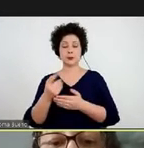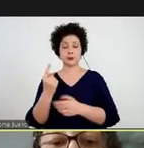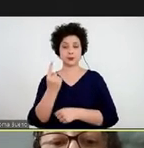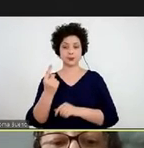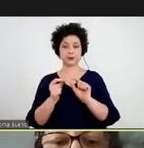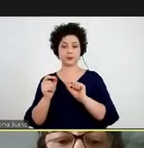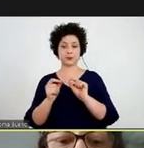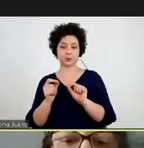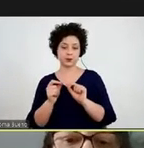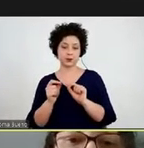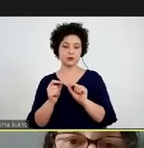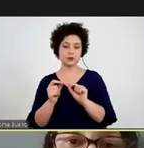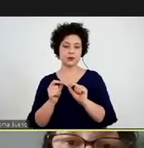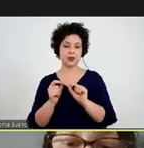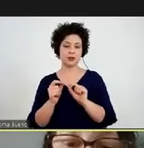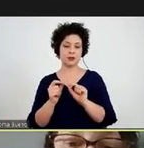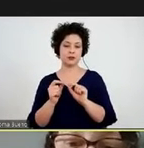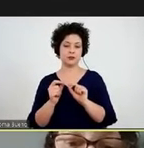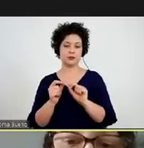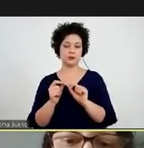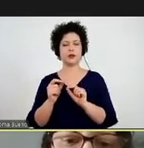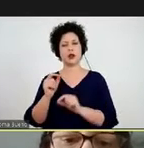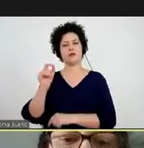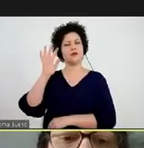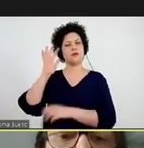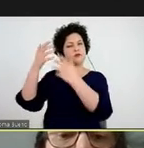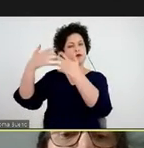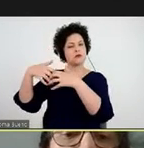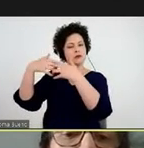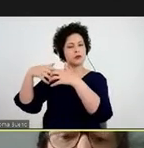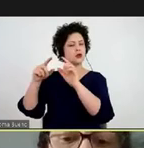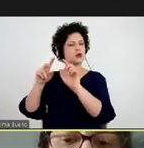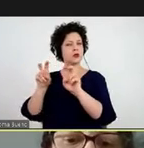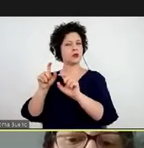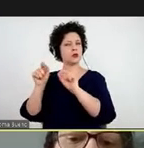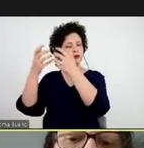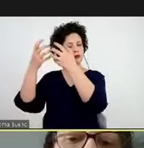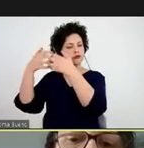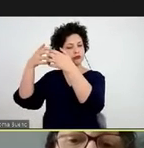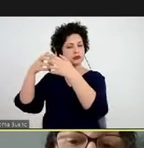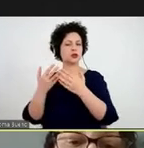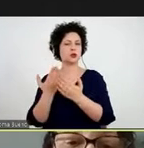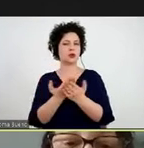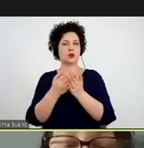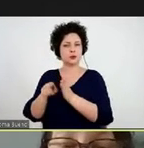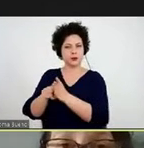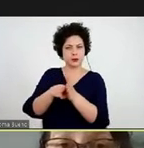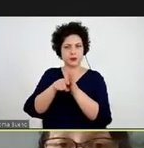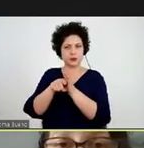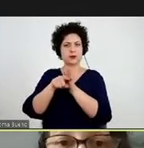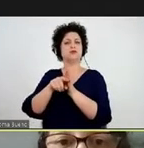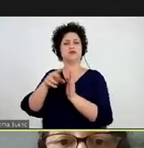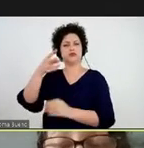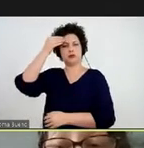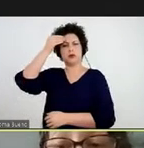com algumas reflexões sobre estudos relacionados à memória e identidade.